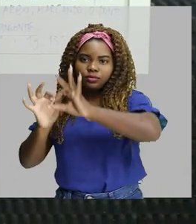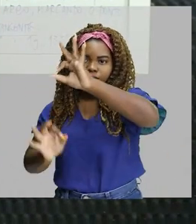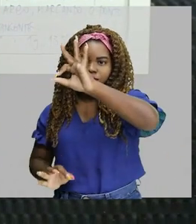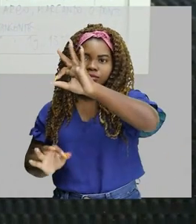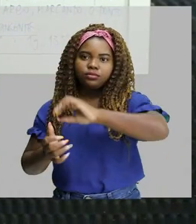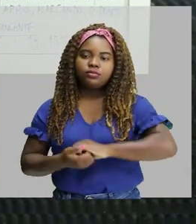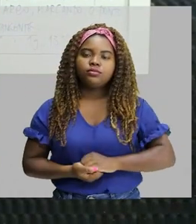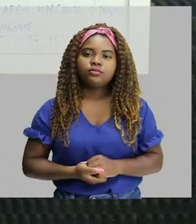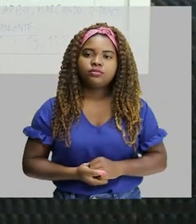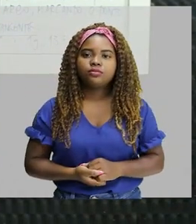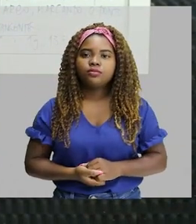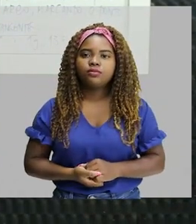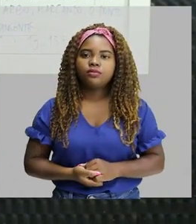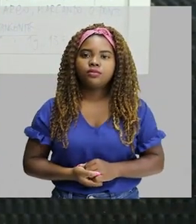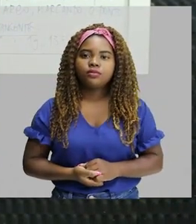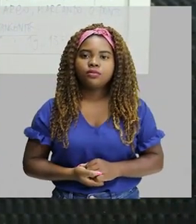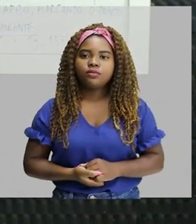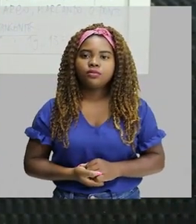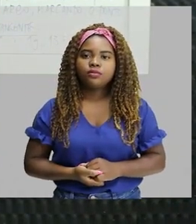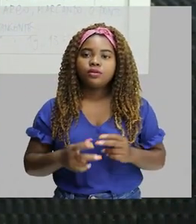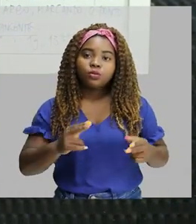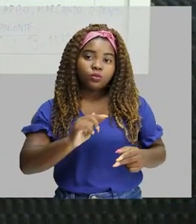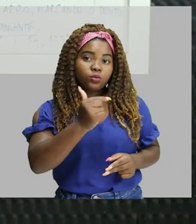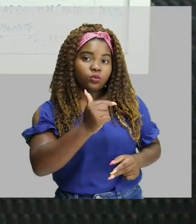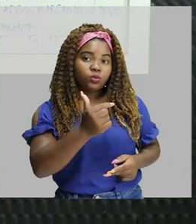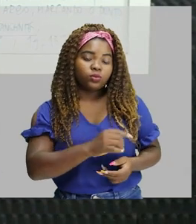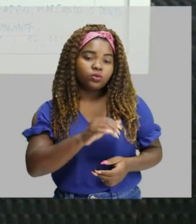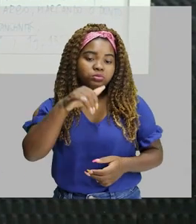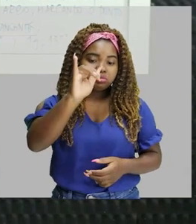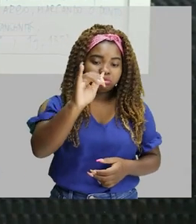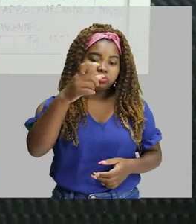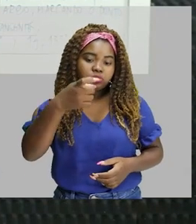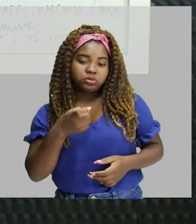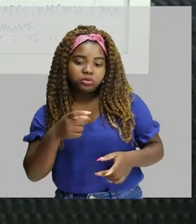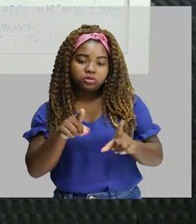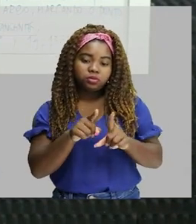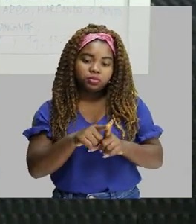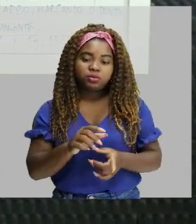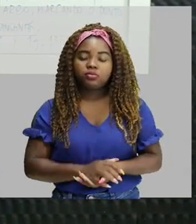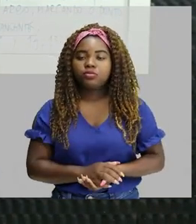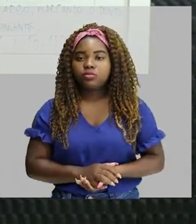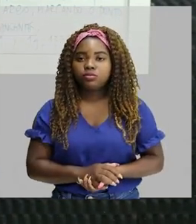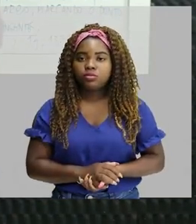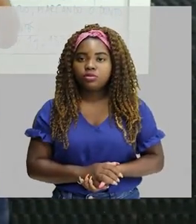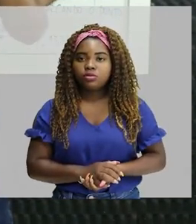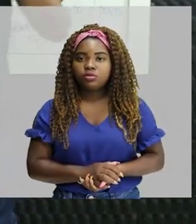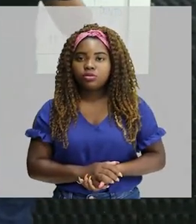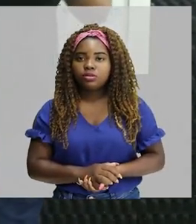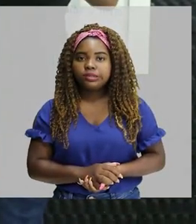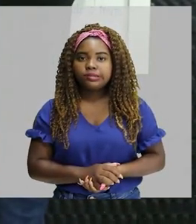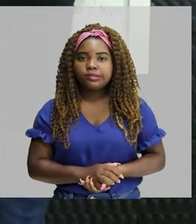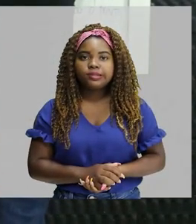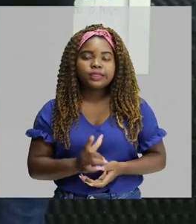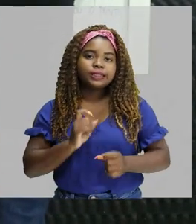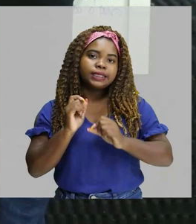reta numérica assim como os outros eixos y e x também são certo então